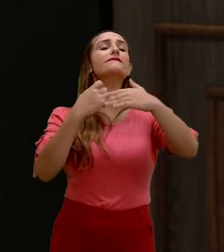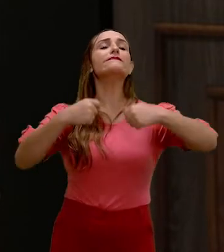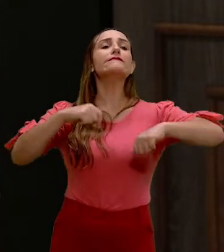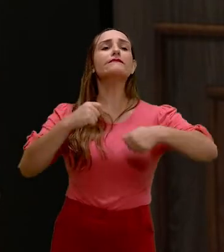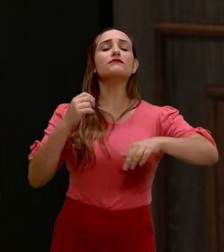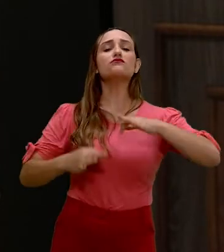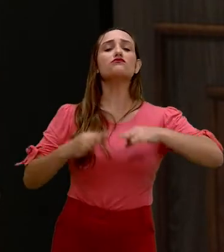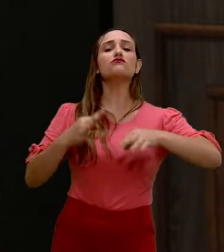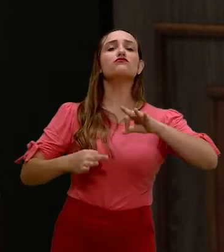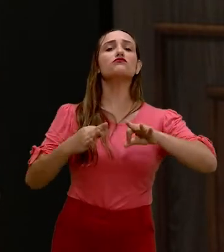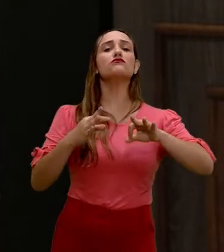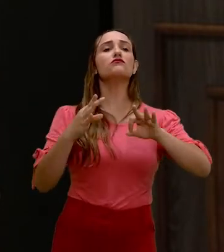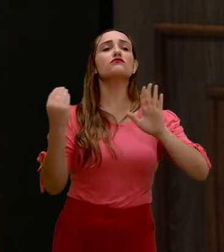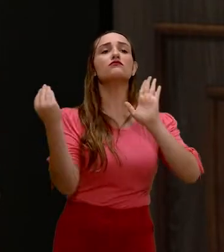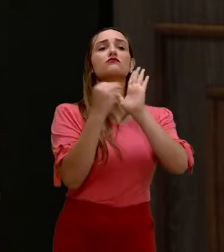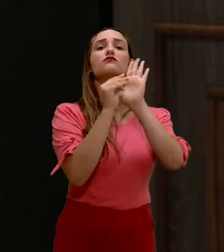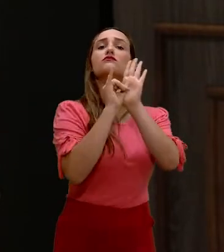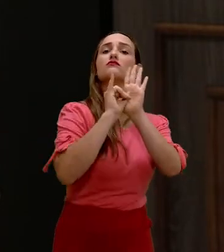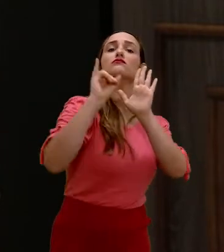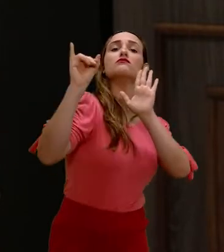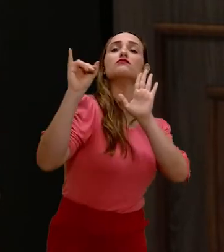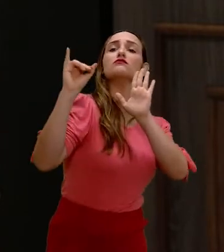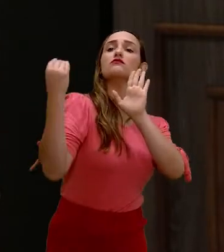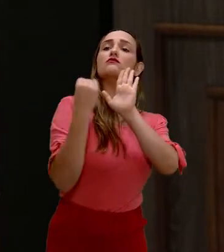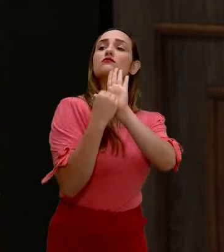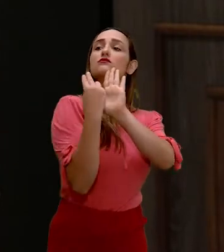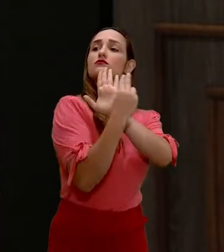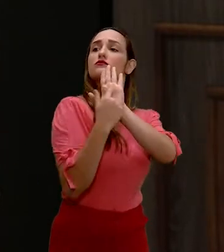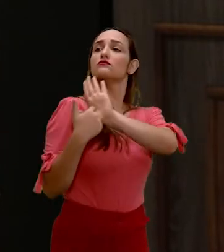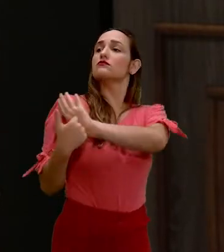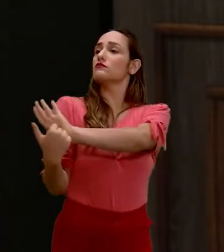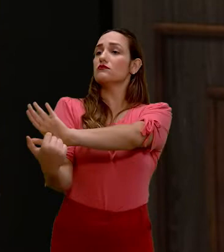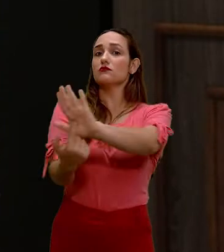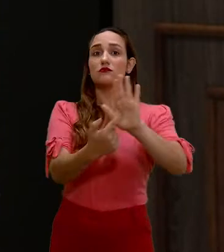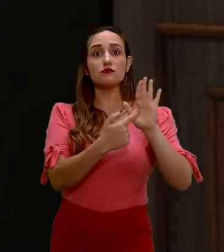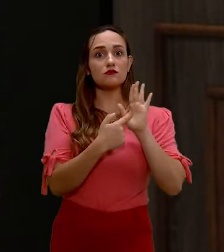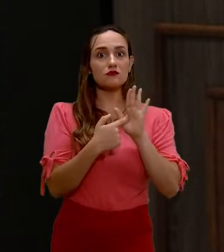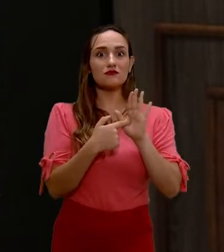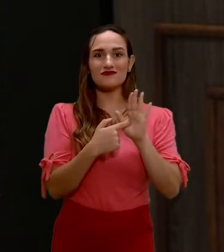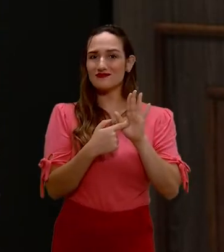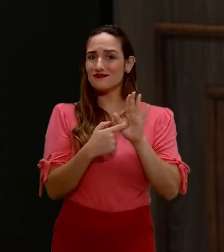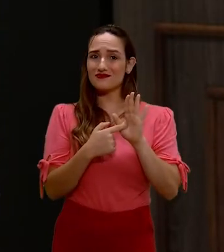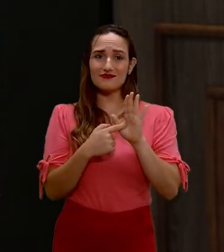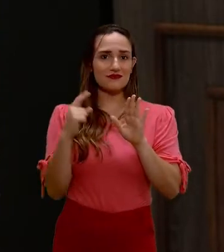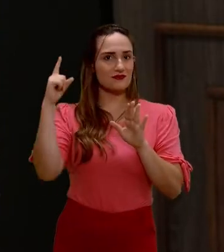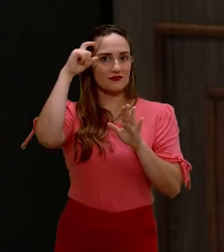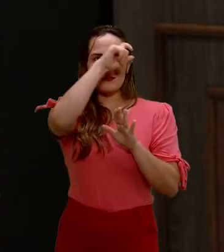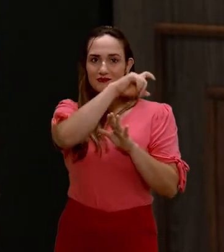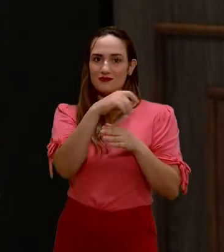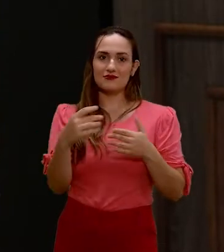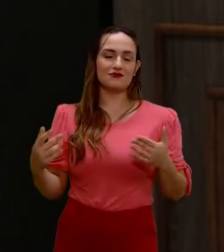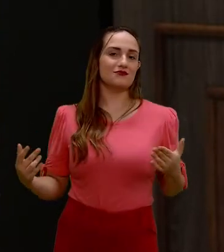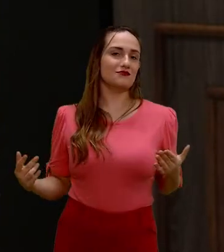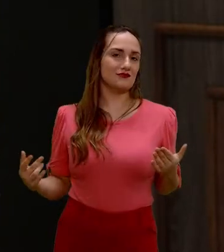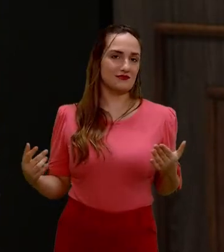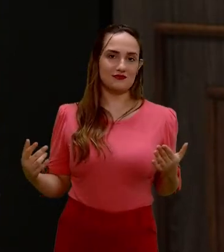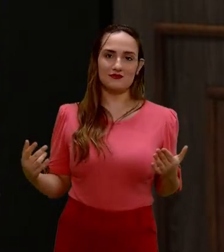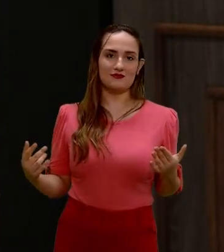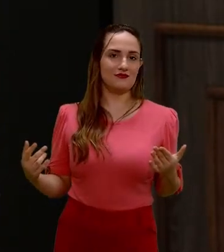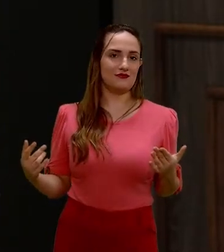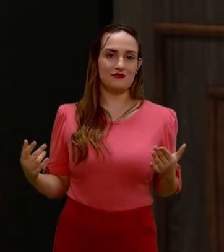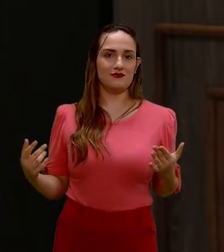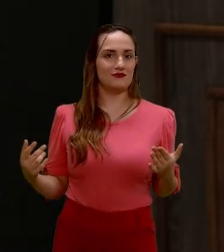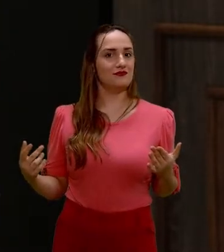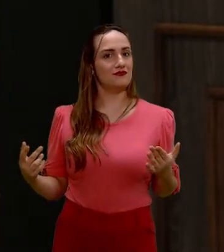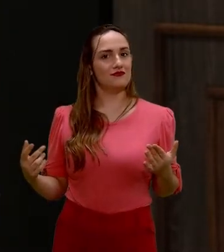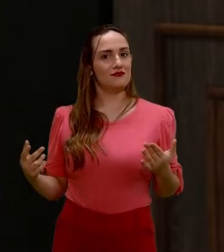expedir um edital que precisa de você olhar, isso é muito mais complexo do que fazer uma movimentação,